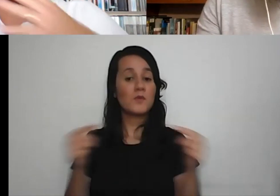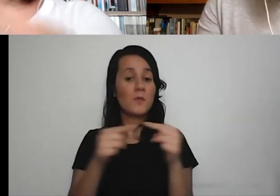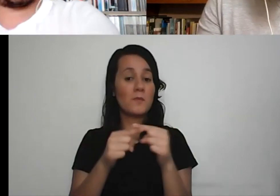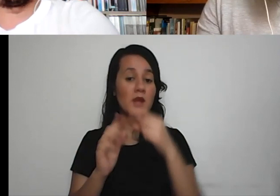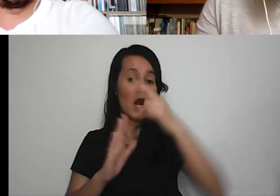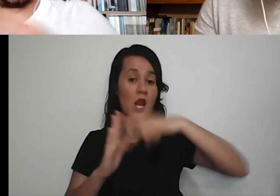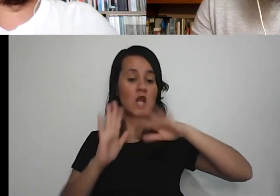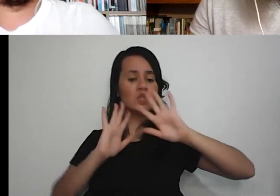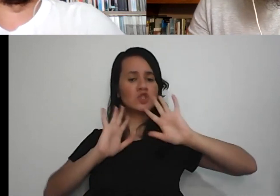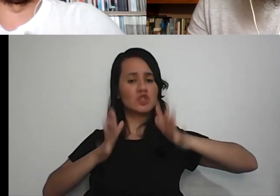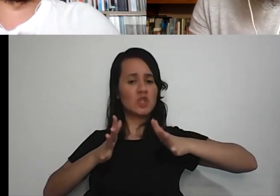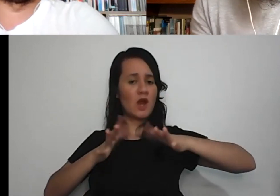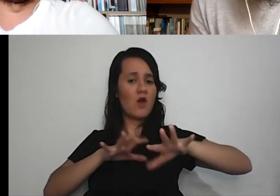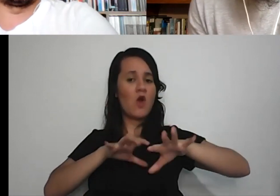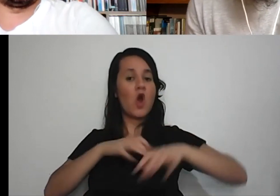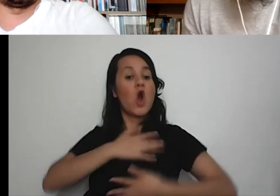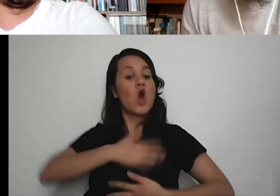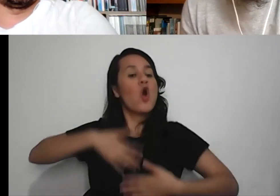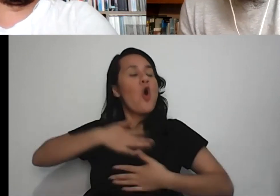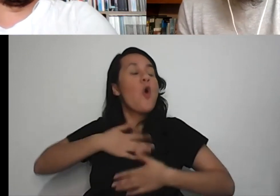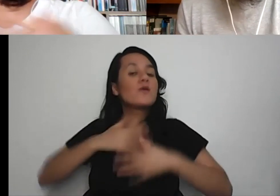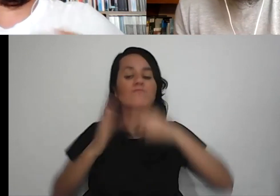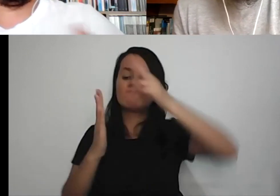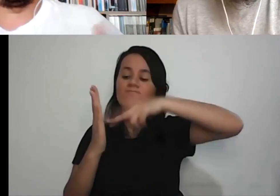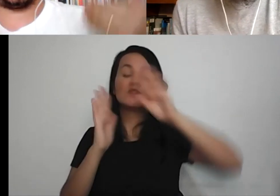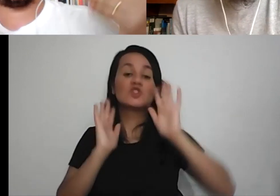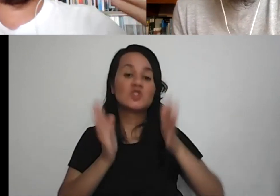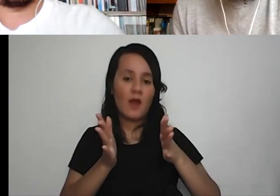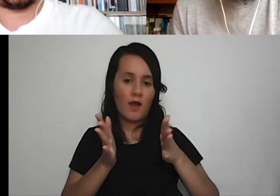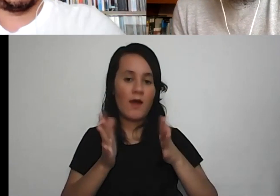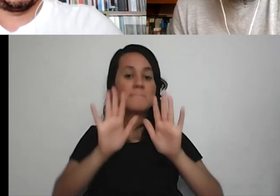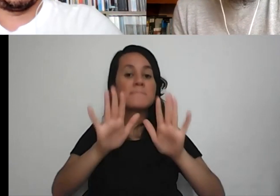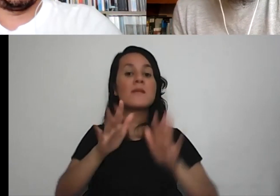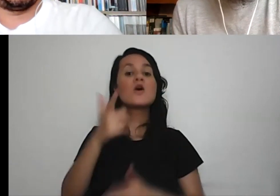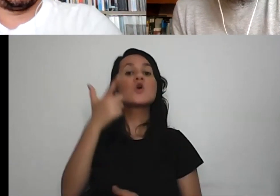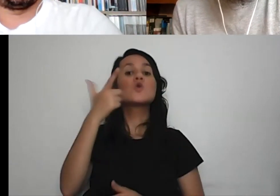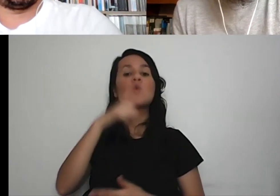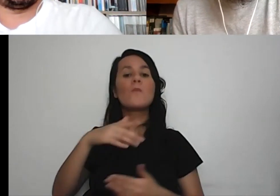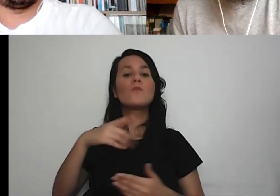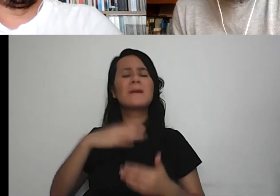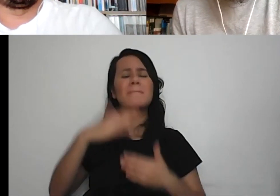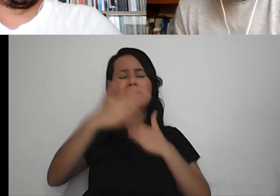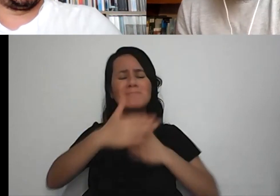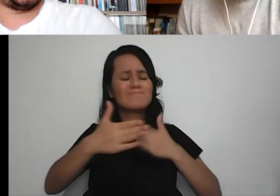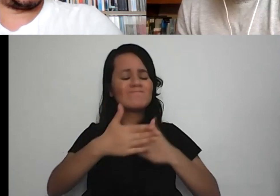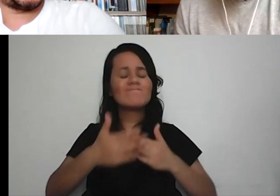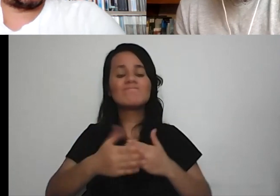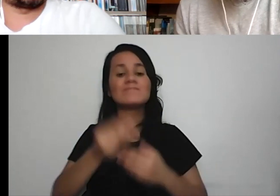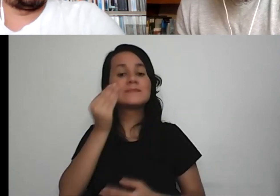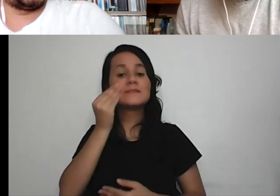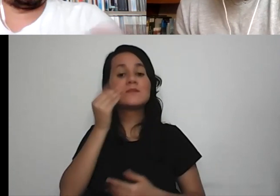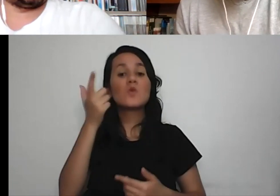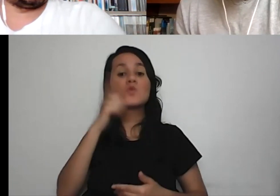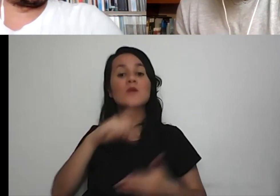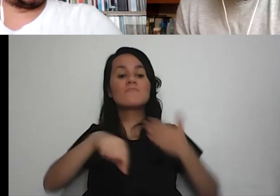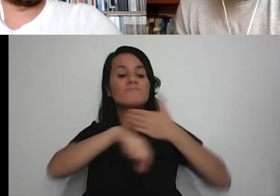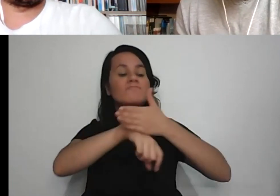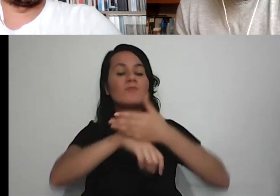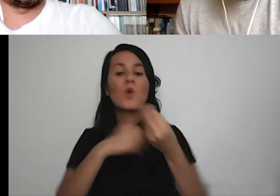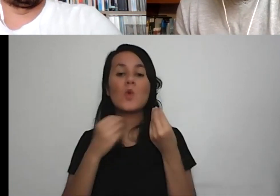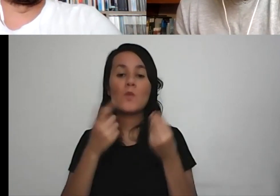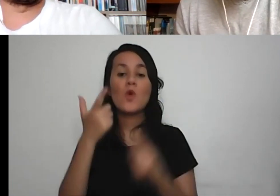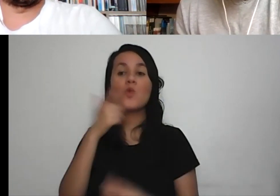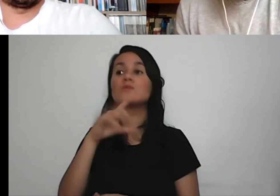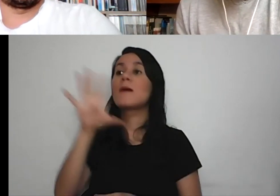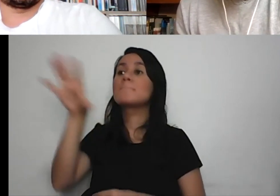já formado, alguém que já gosta de ler, e como que ele vence a barreira, né, do acesso, como ele vai ter acesso a